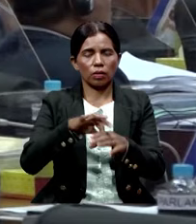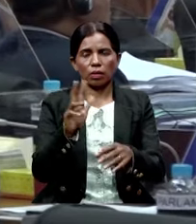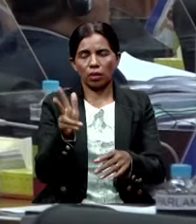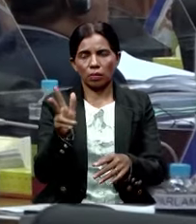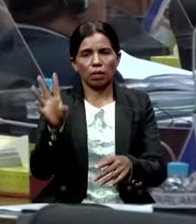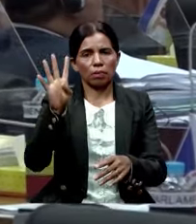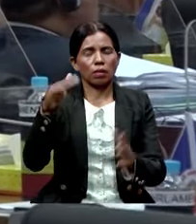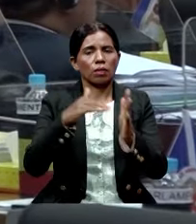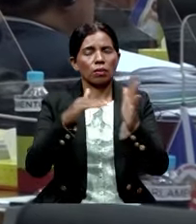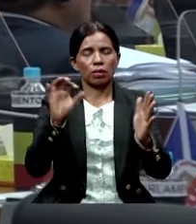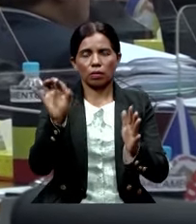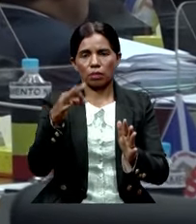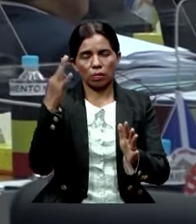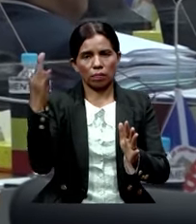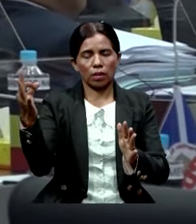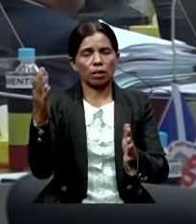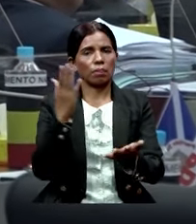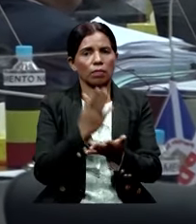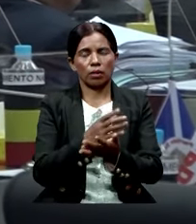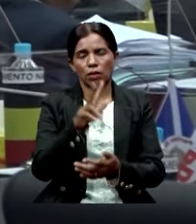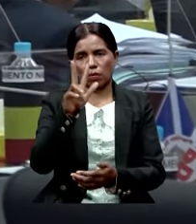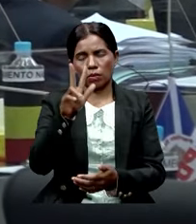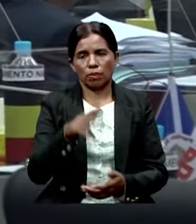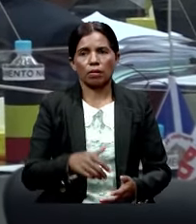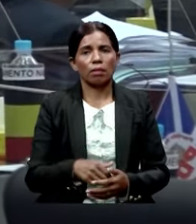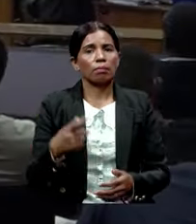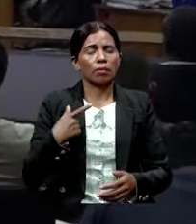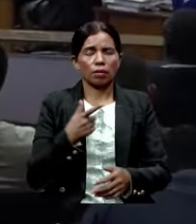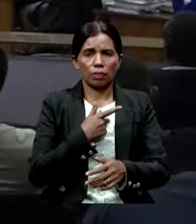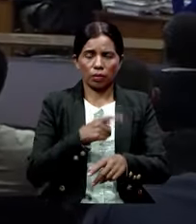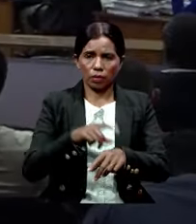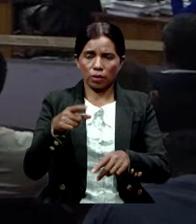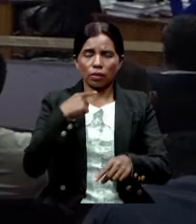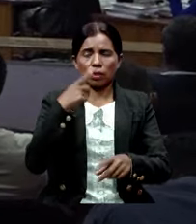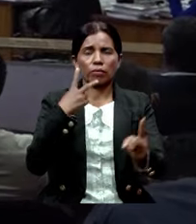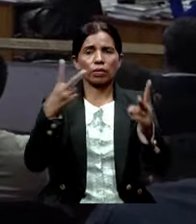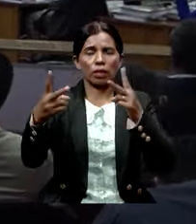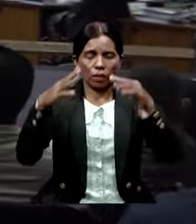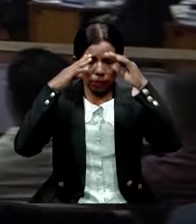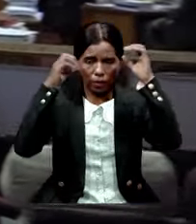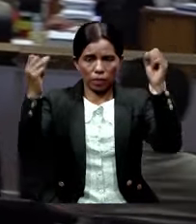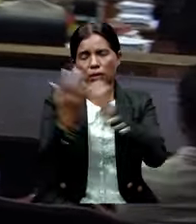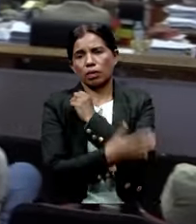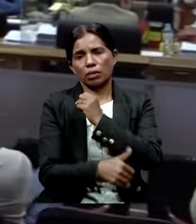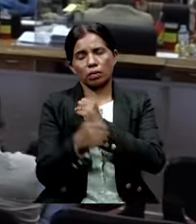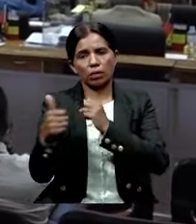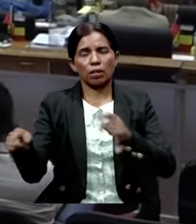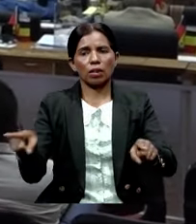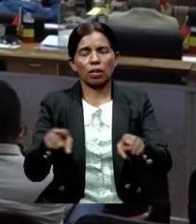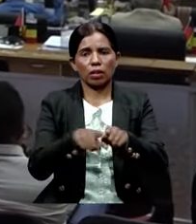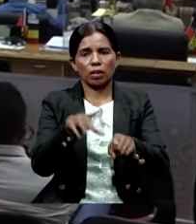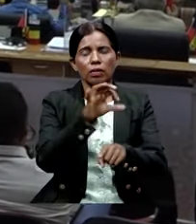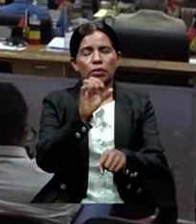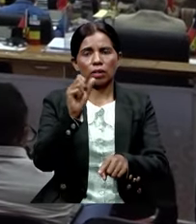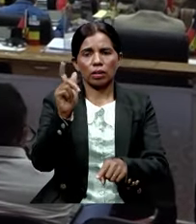contra sanur sin sia. Abstenção tolo. Além de nemos, Parlamento autoriza viagem Presidente da República Nian ba nação Sirahanesan, Vaticano, França no